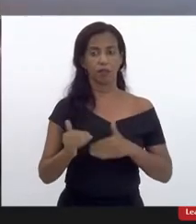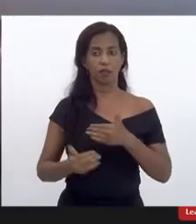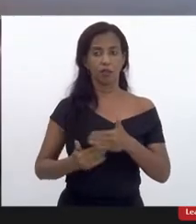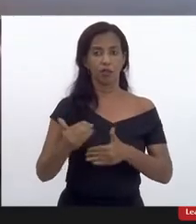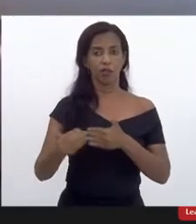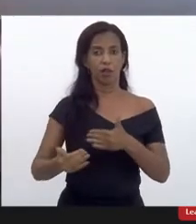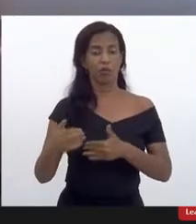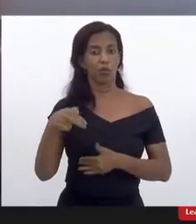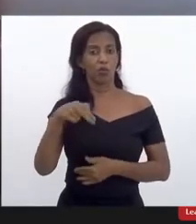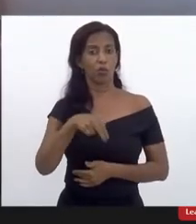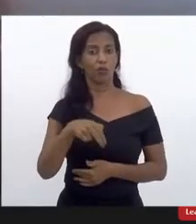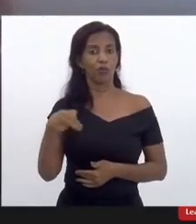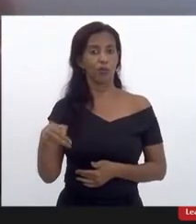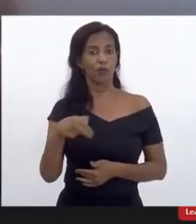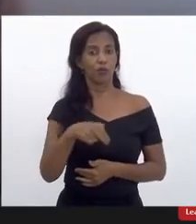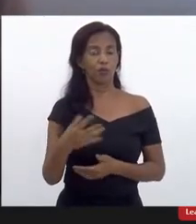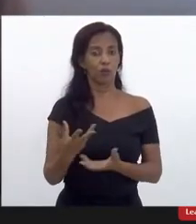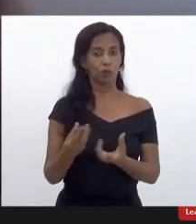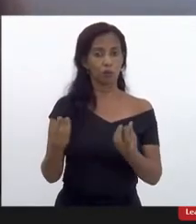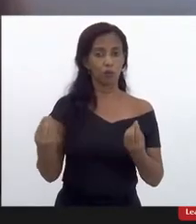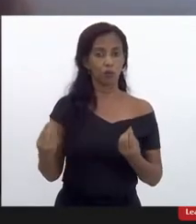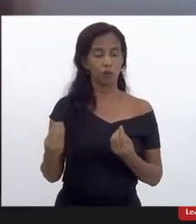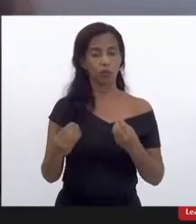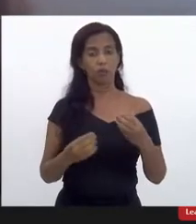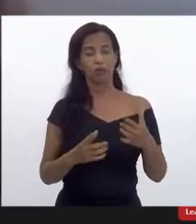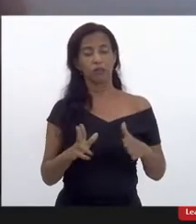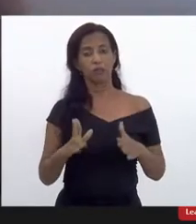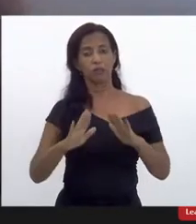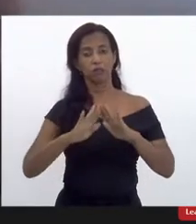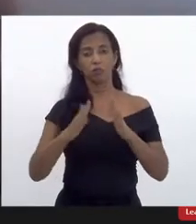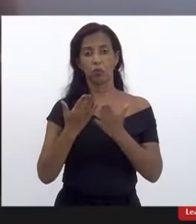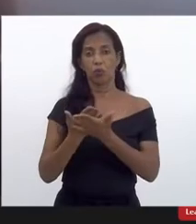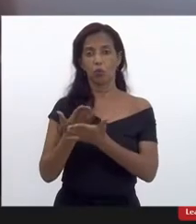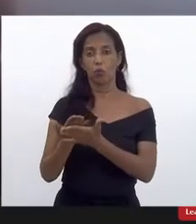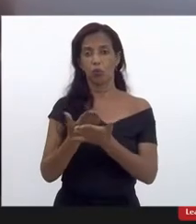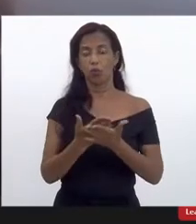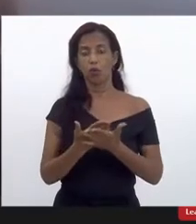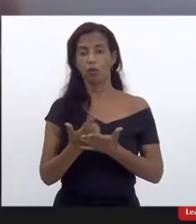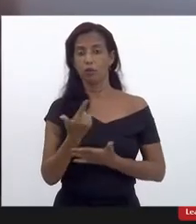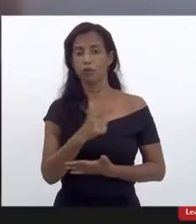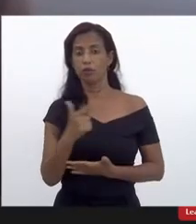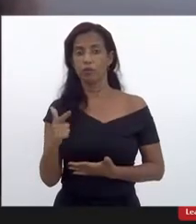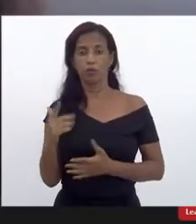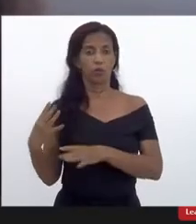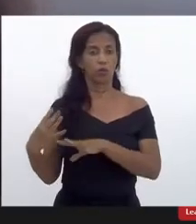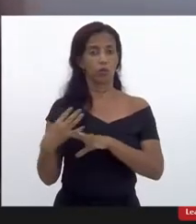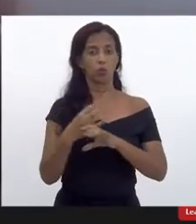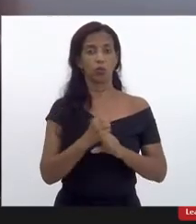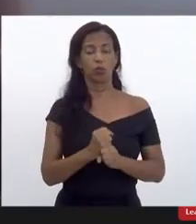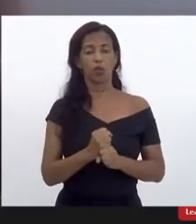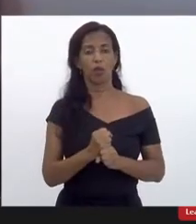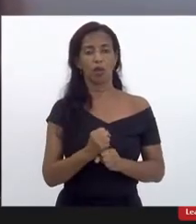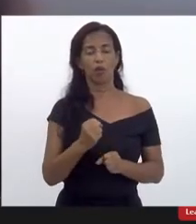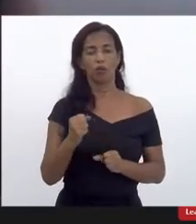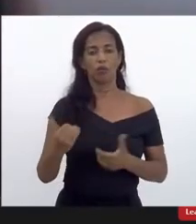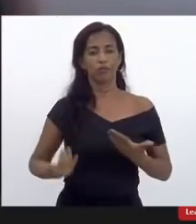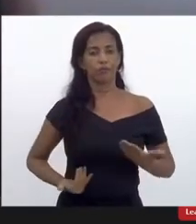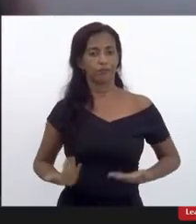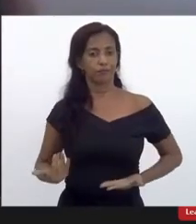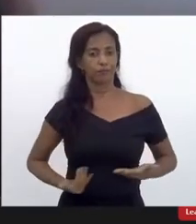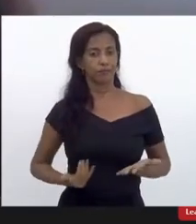em novembro e muitas unidades ainda não receberam a totalidade dos